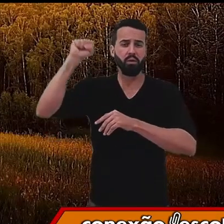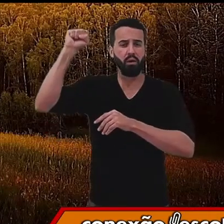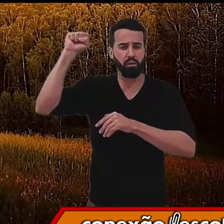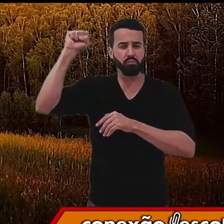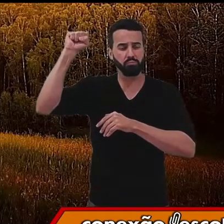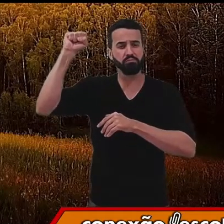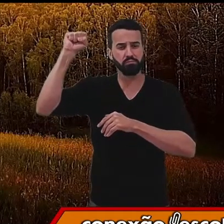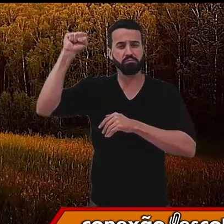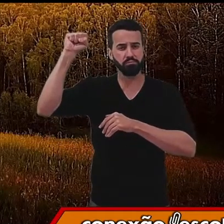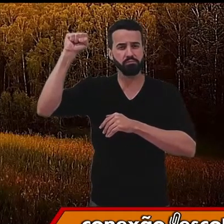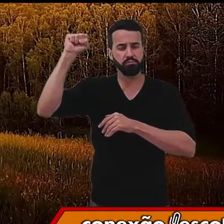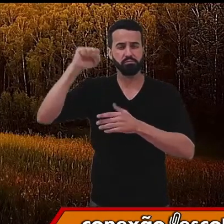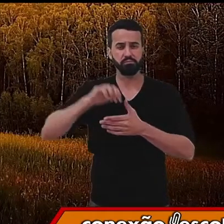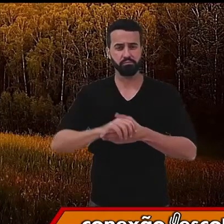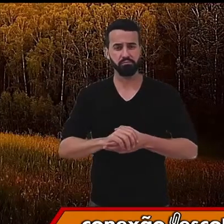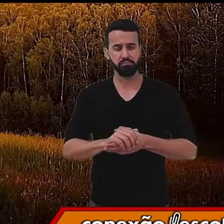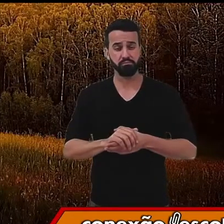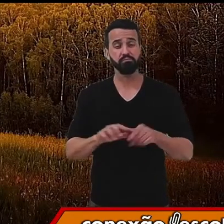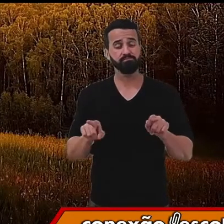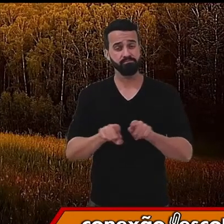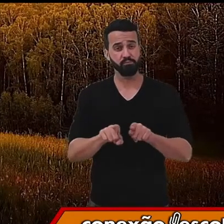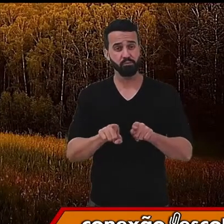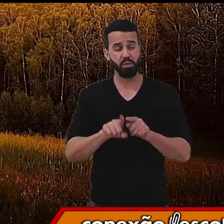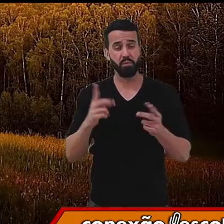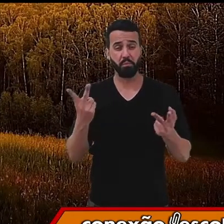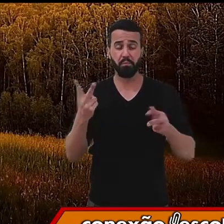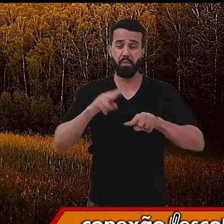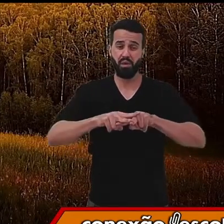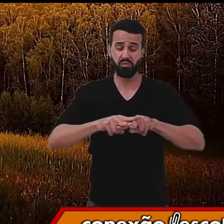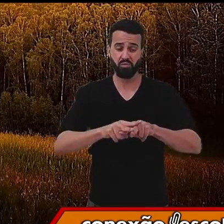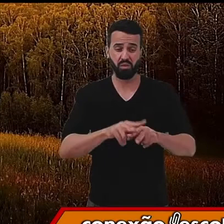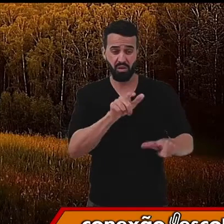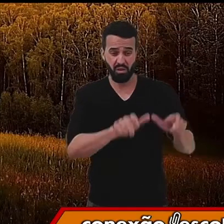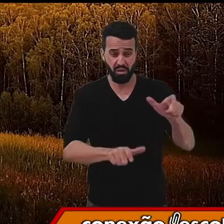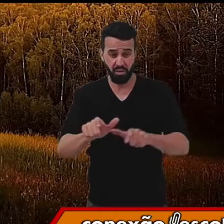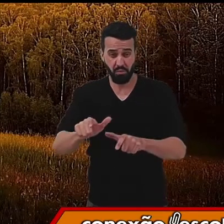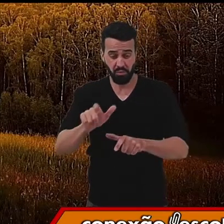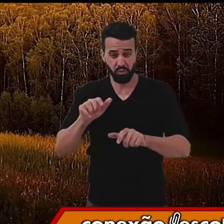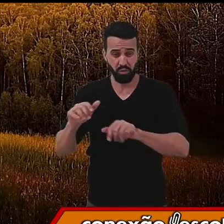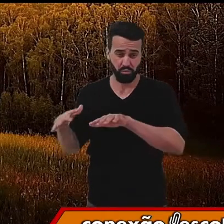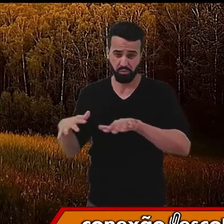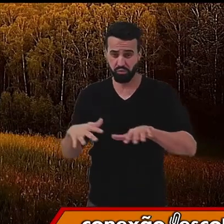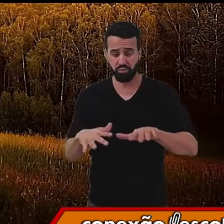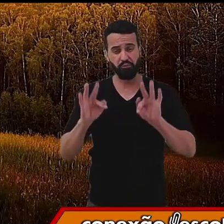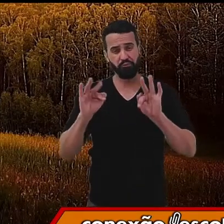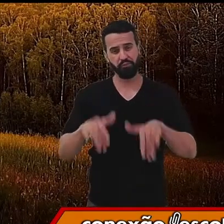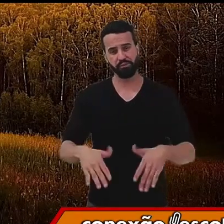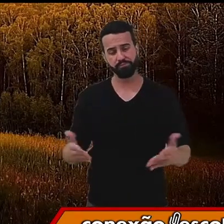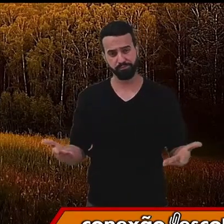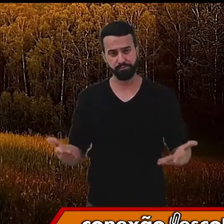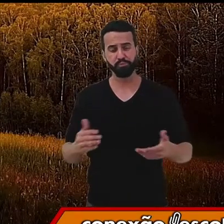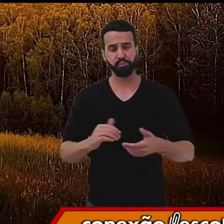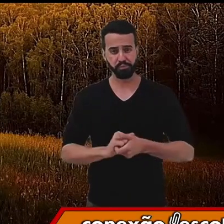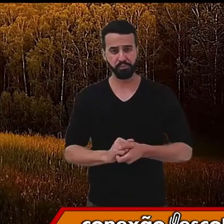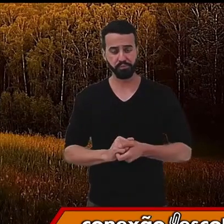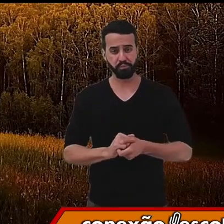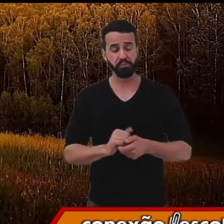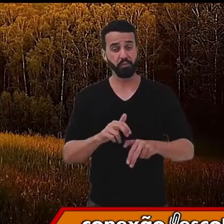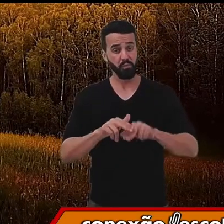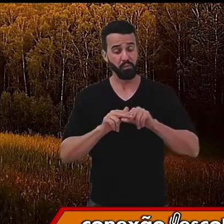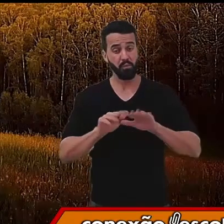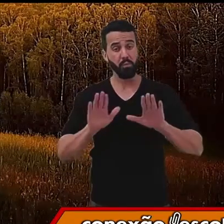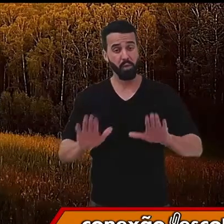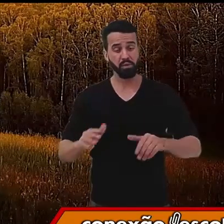enforcados e foram presos e colocado fim a esse movimento. Dentro dessa perspectiva